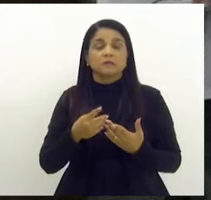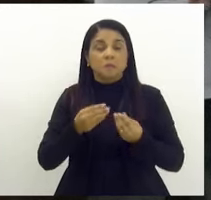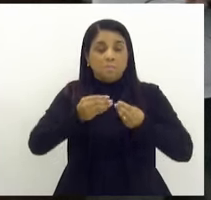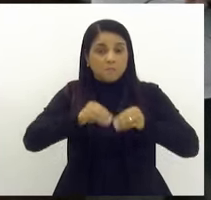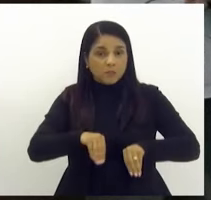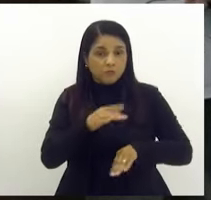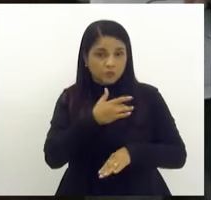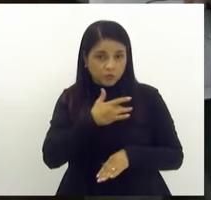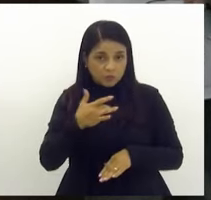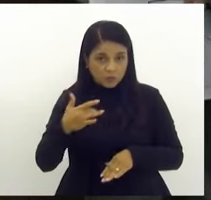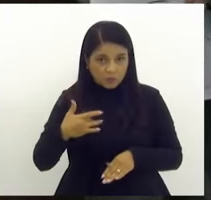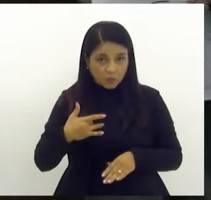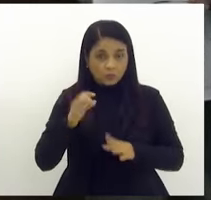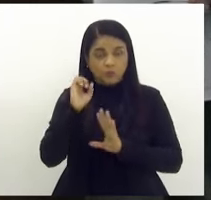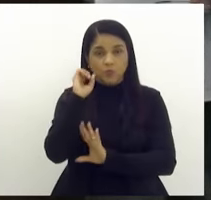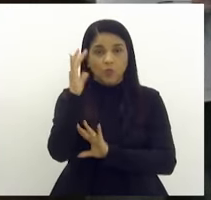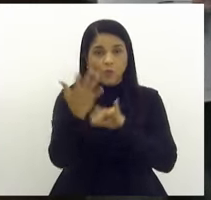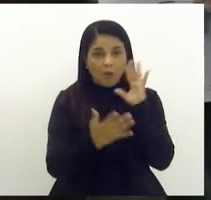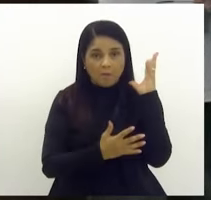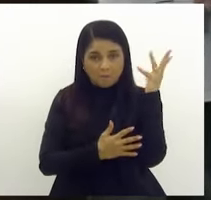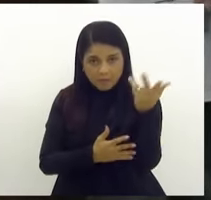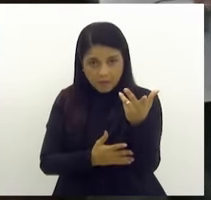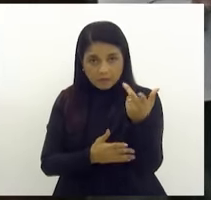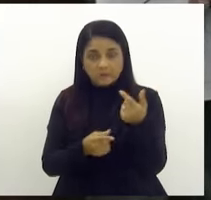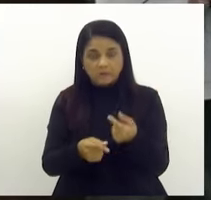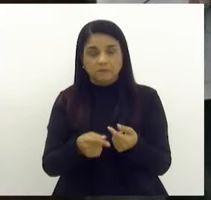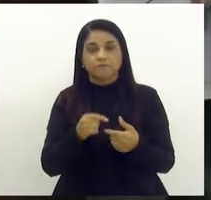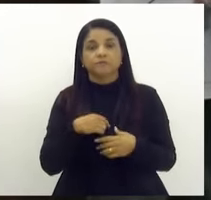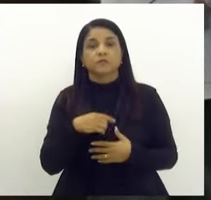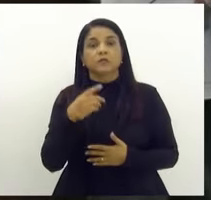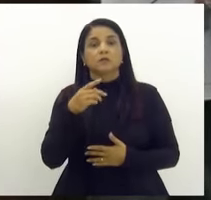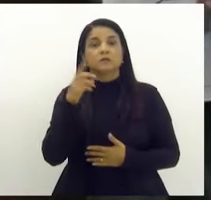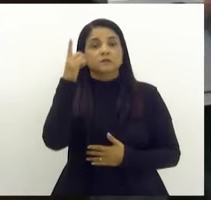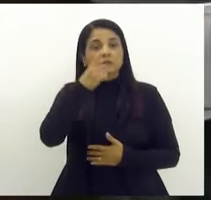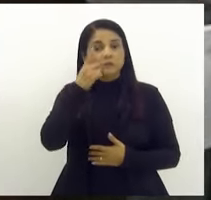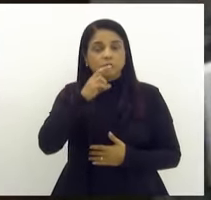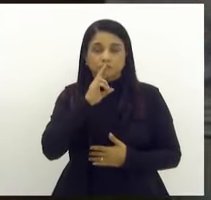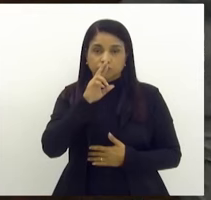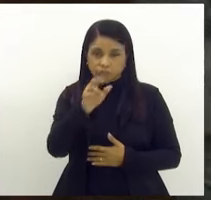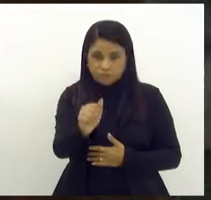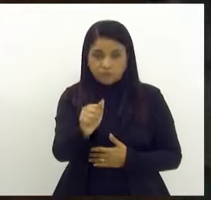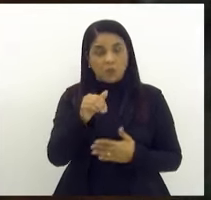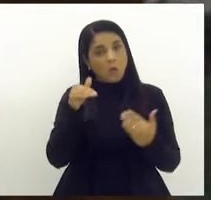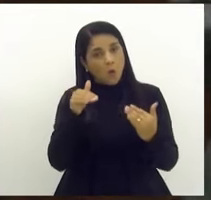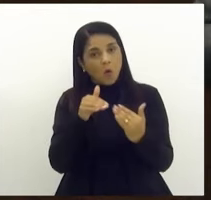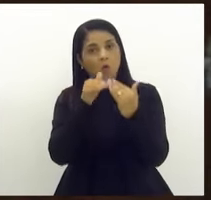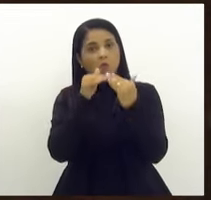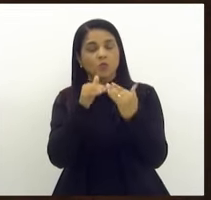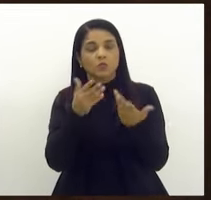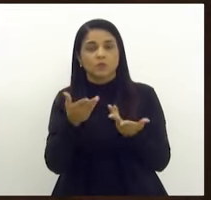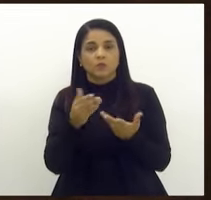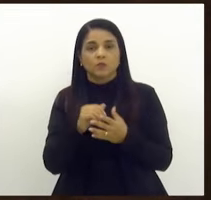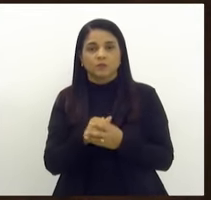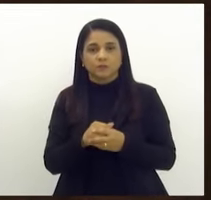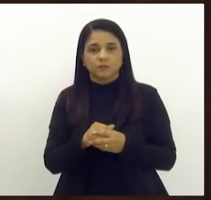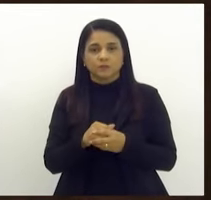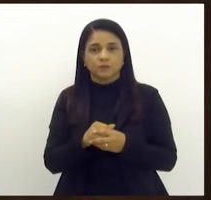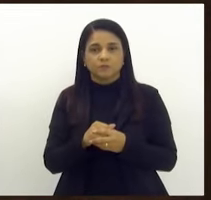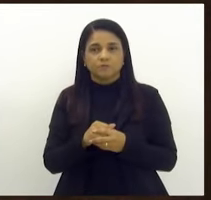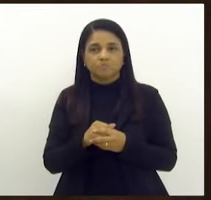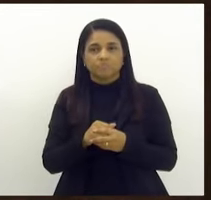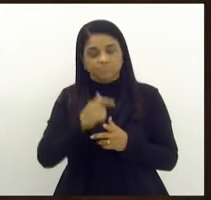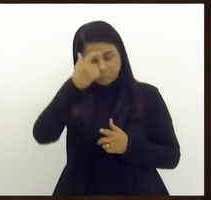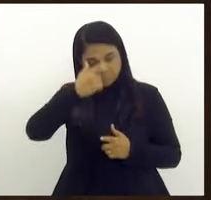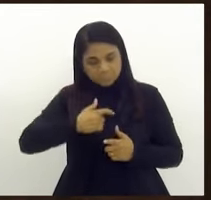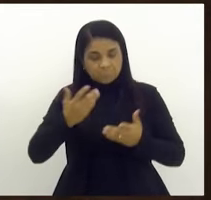e ao meio ambiente e aí o deputado amorinho com concordância diga-se passagem numa posição